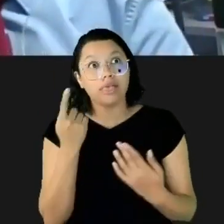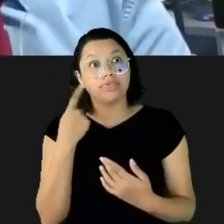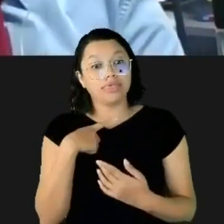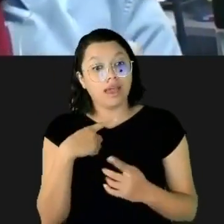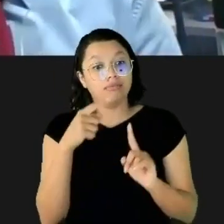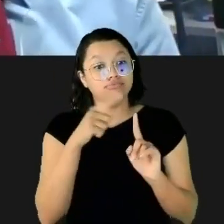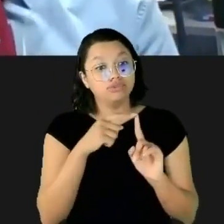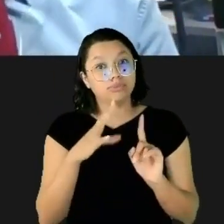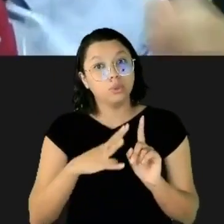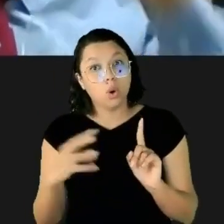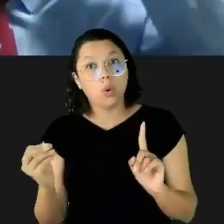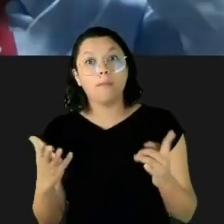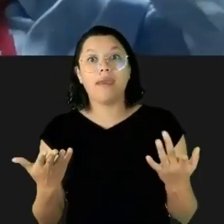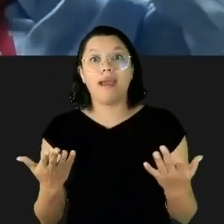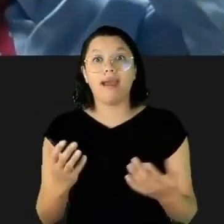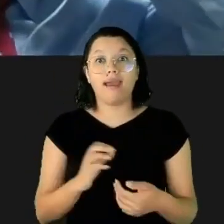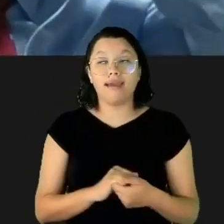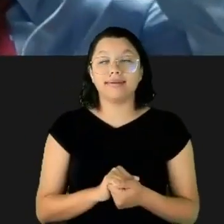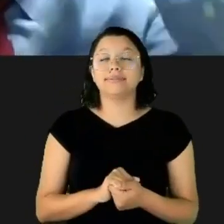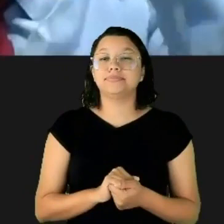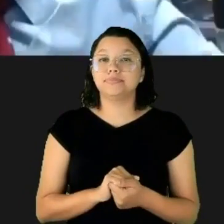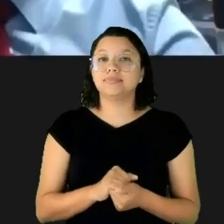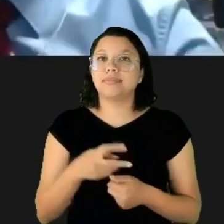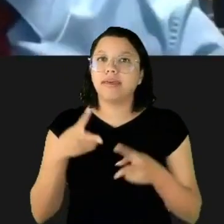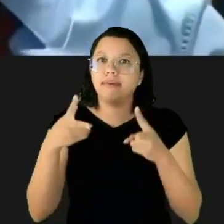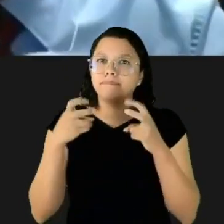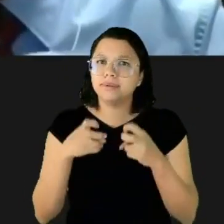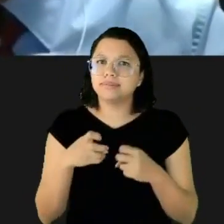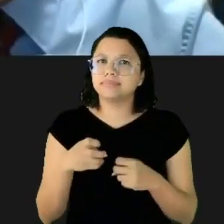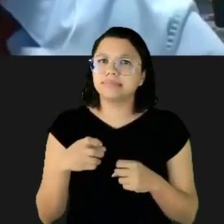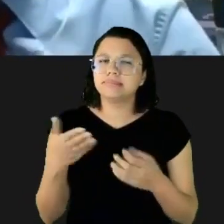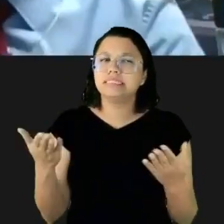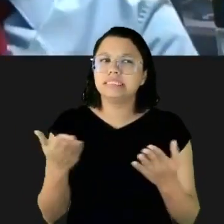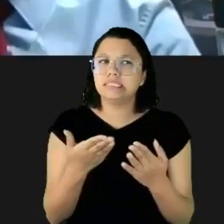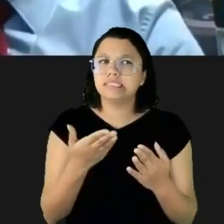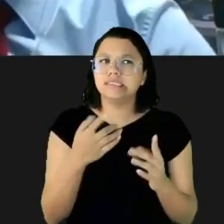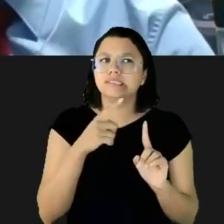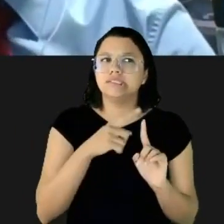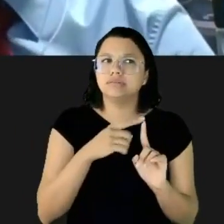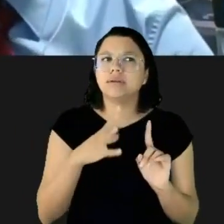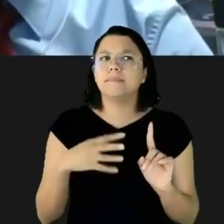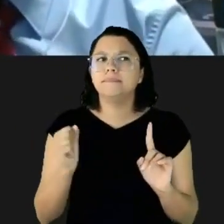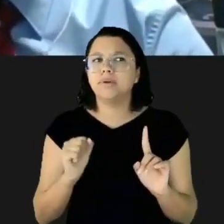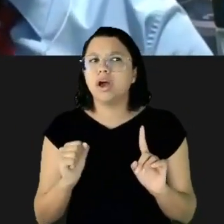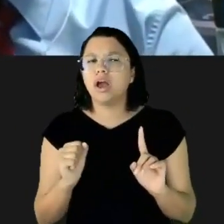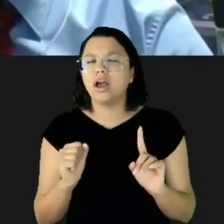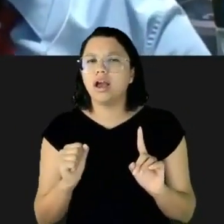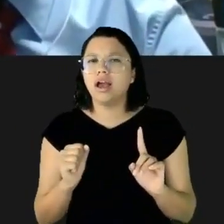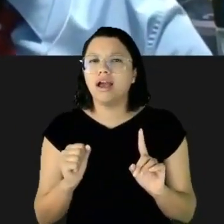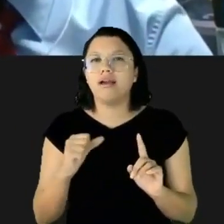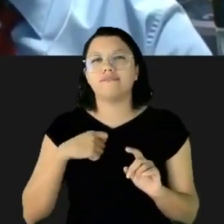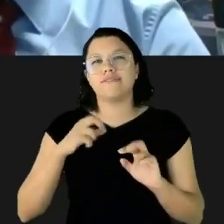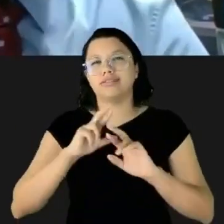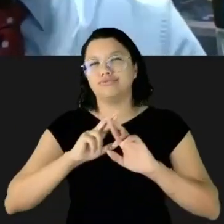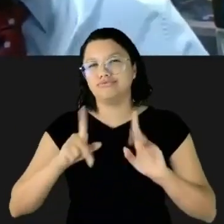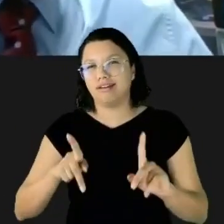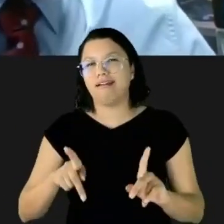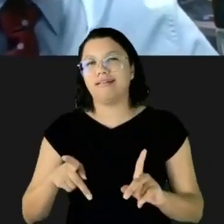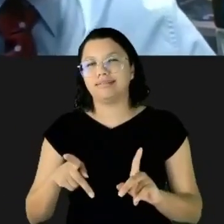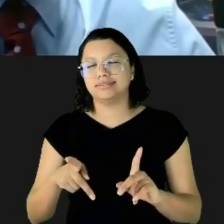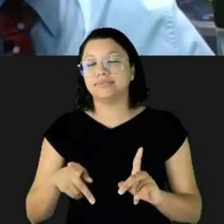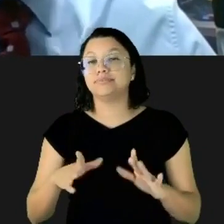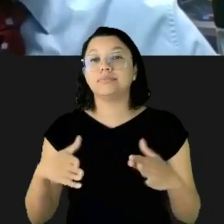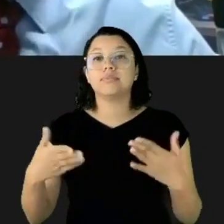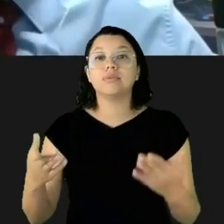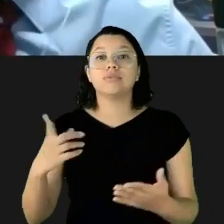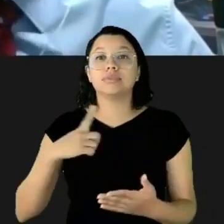e ela percebeu que os modelos realmente fazem a diferença quando você tem você